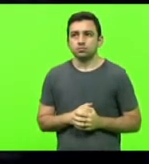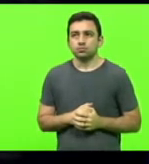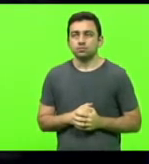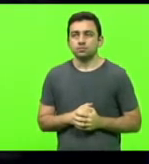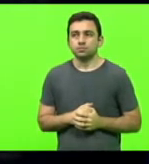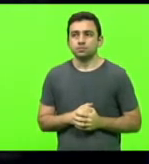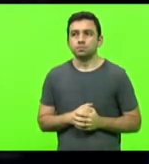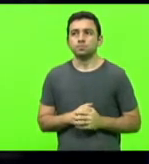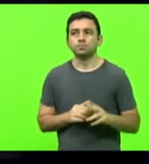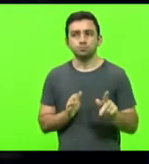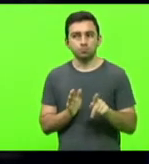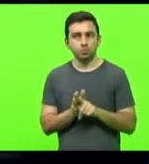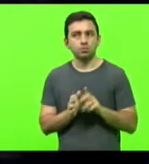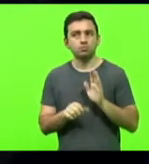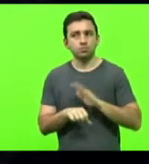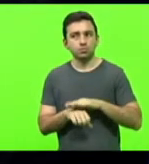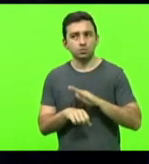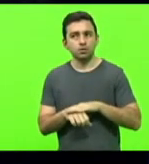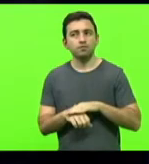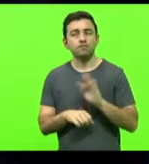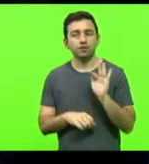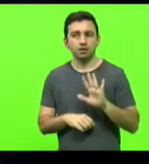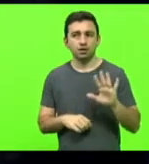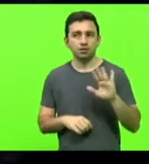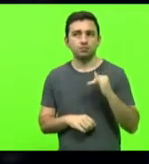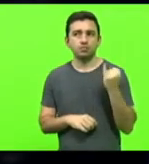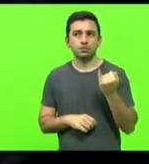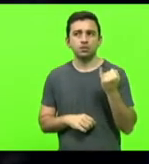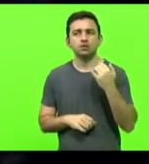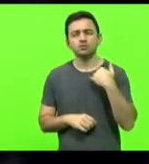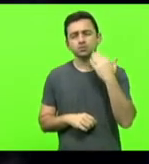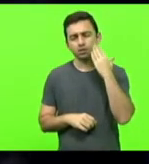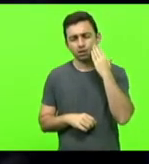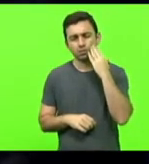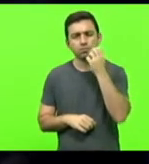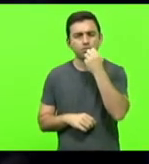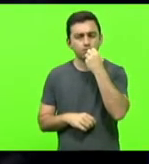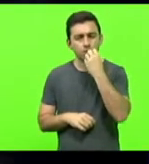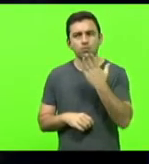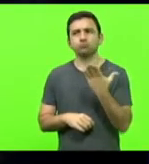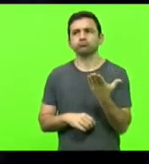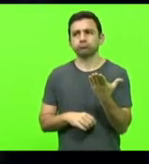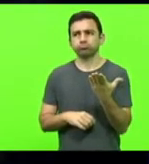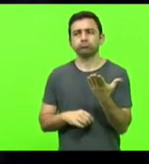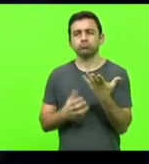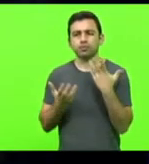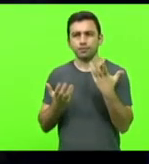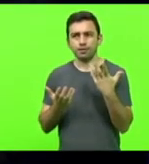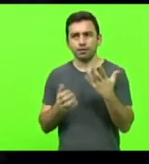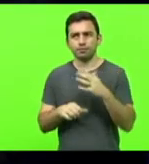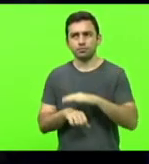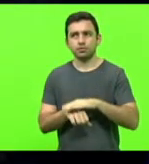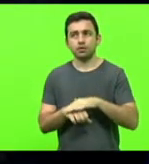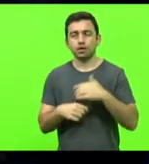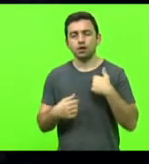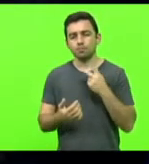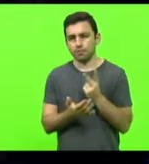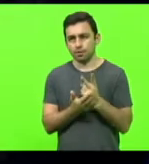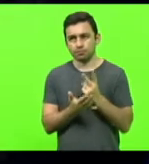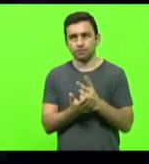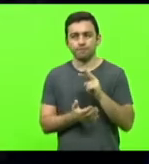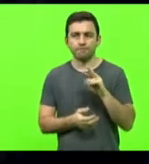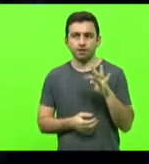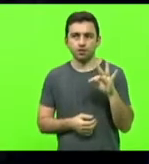federal. Portanto, eu sei da boa intenção dos autores, mas eu peço a manutenção do